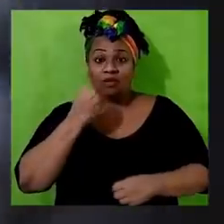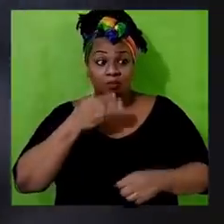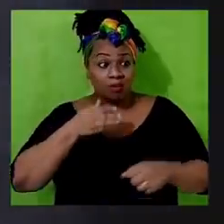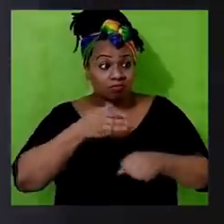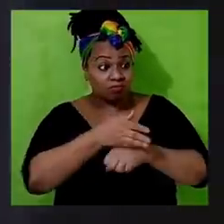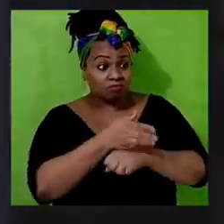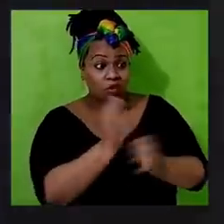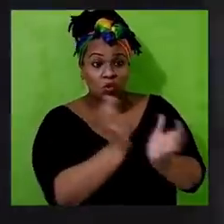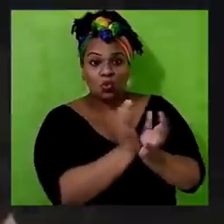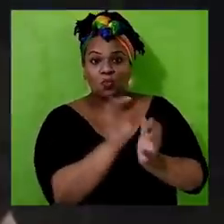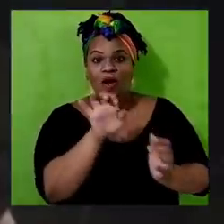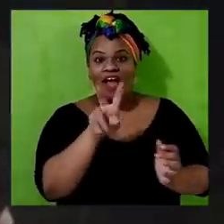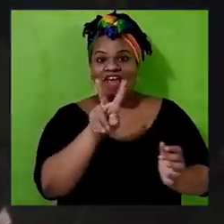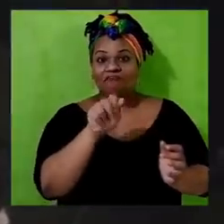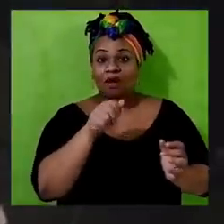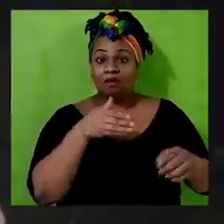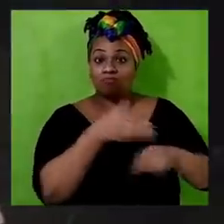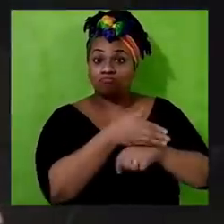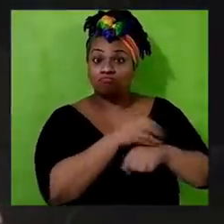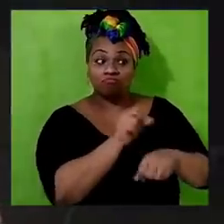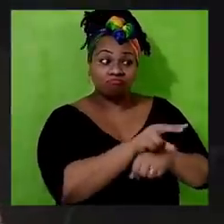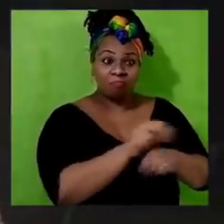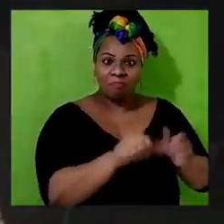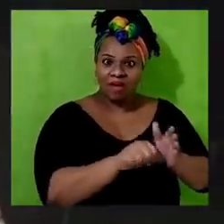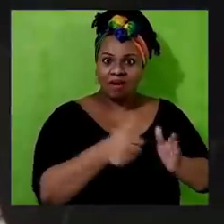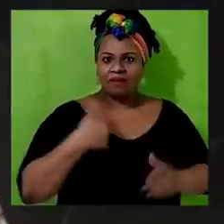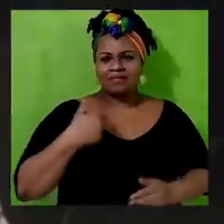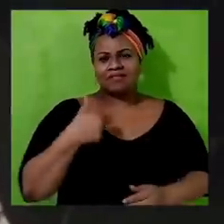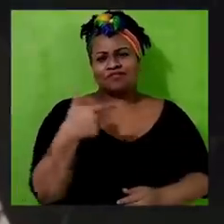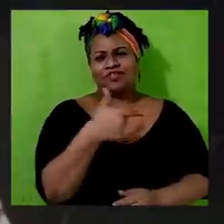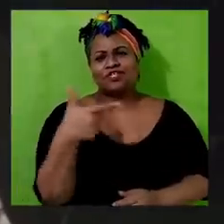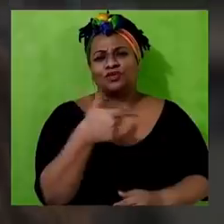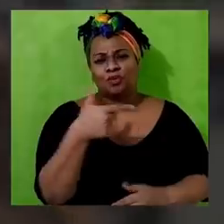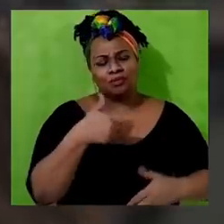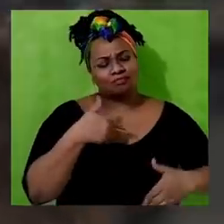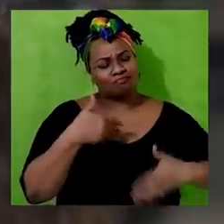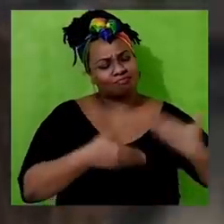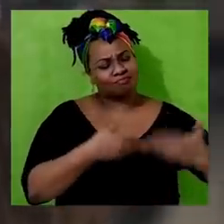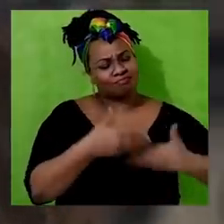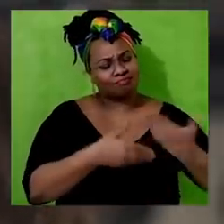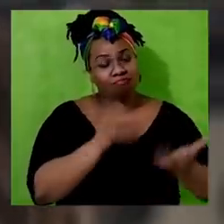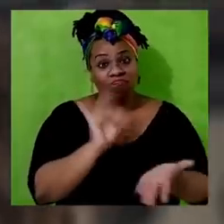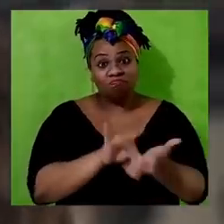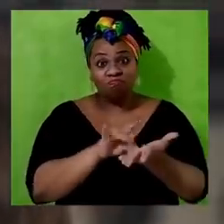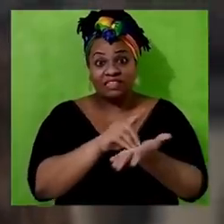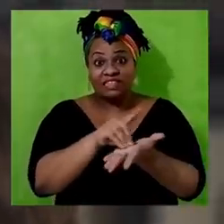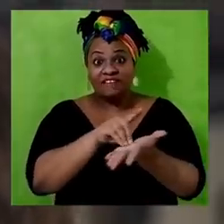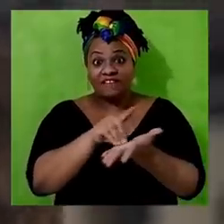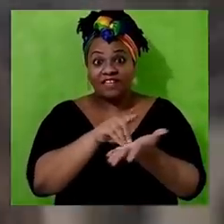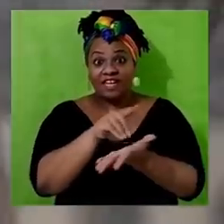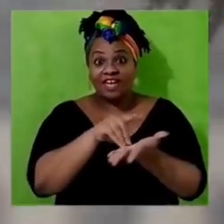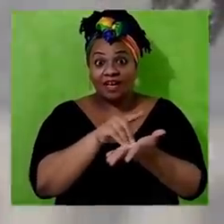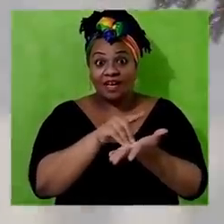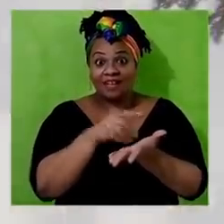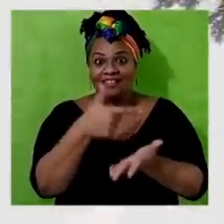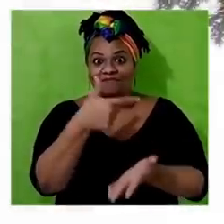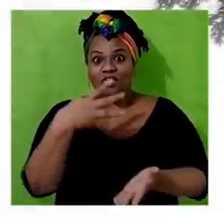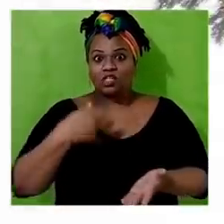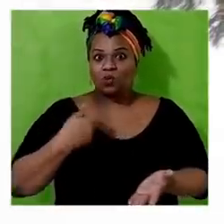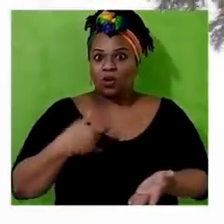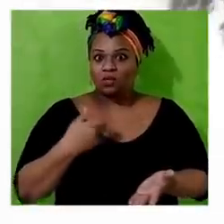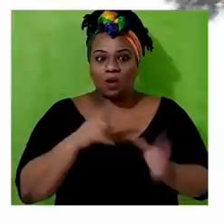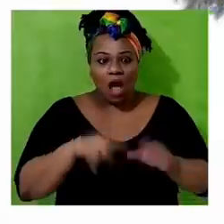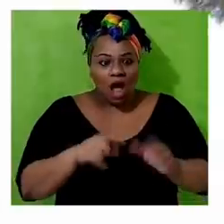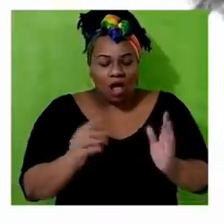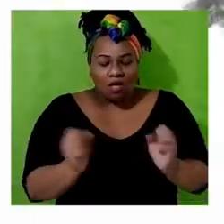Lembro quando eu entrei na banda, eu tinha 22 anos. Primeiro DVD, eu tinha 24. Os dias que eu fiquei